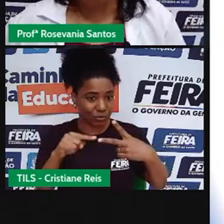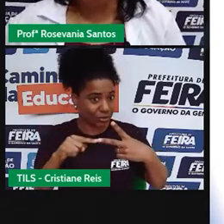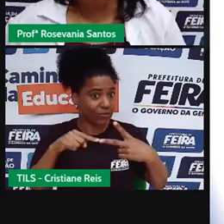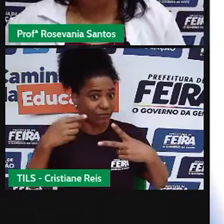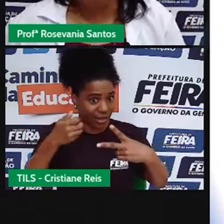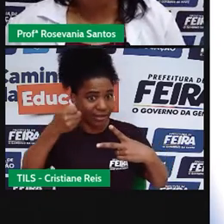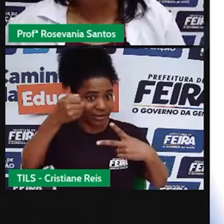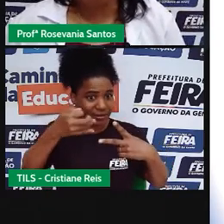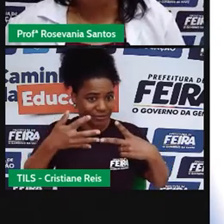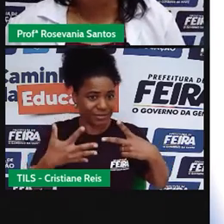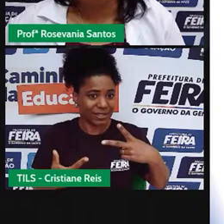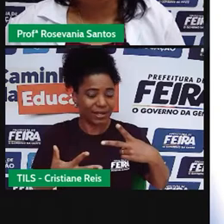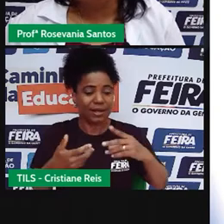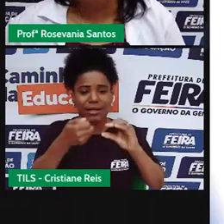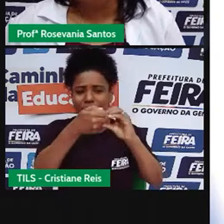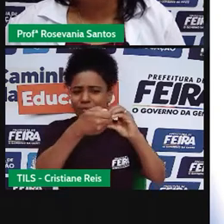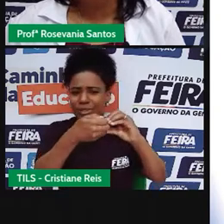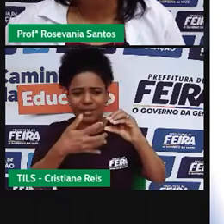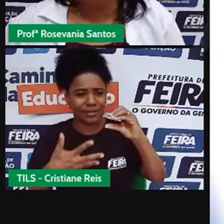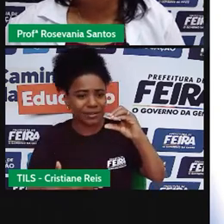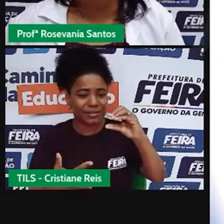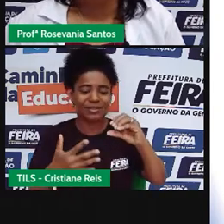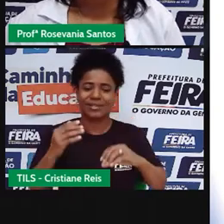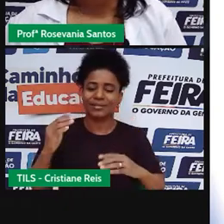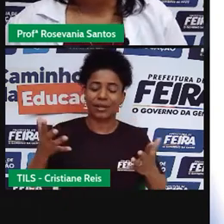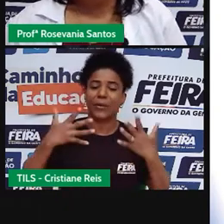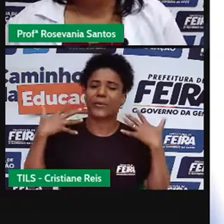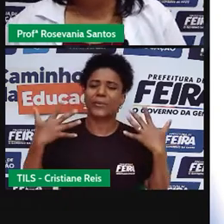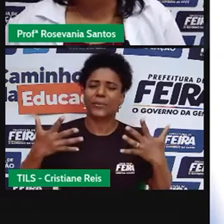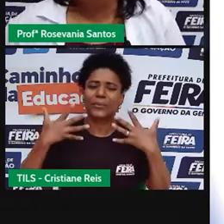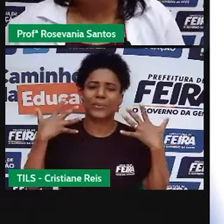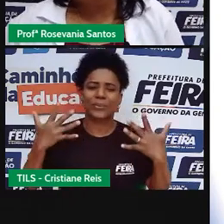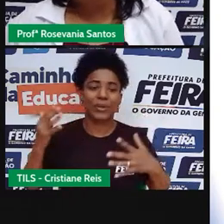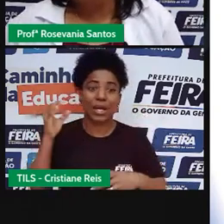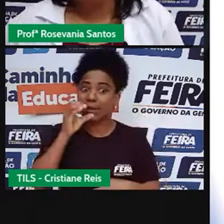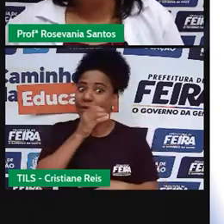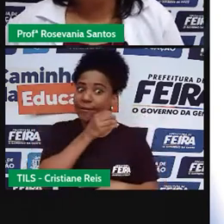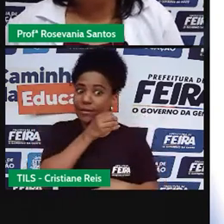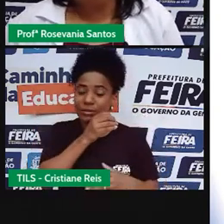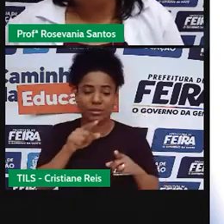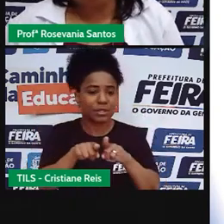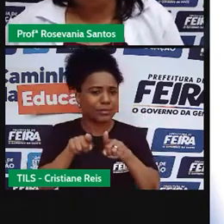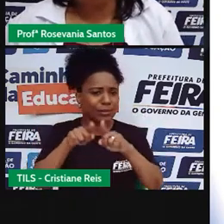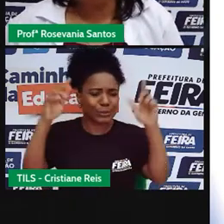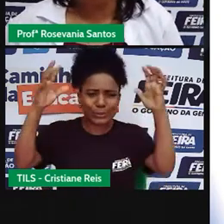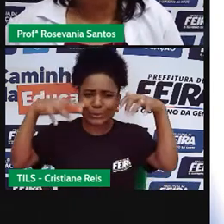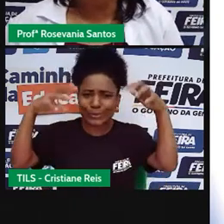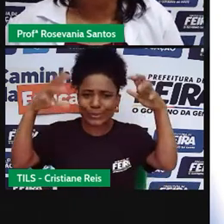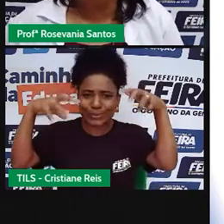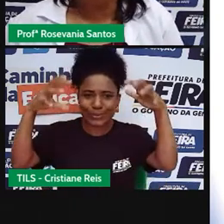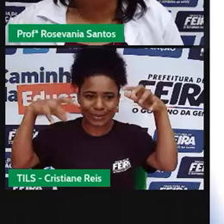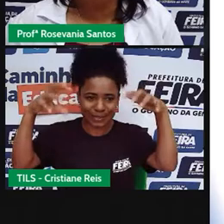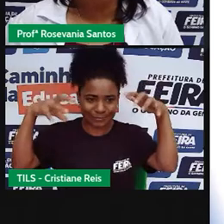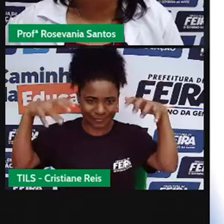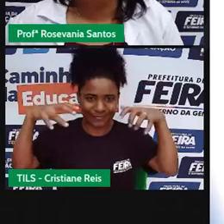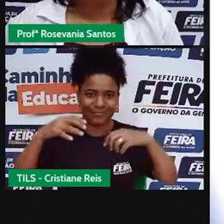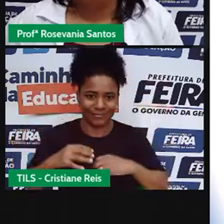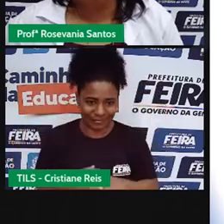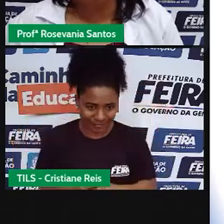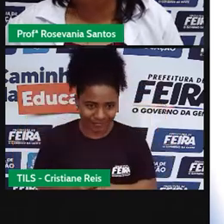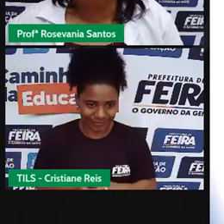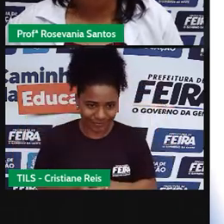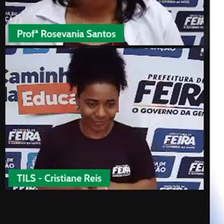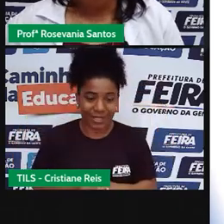traz essa característica aqui de calor, de umidade, né, do Oceano Atlântico e do próprio, né, do continente sul,